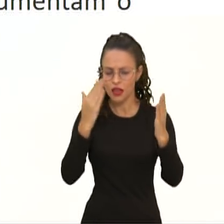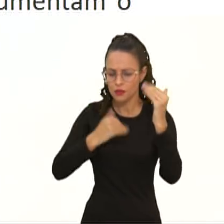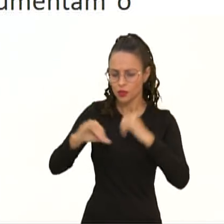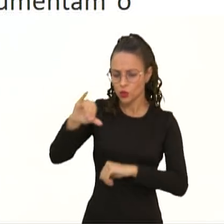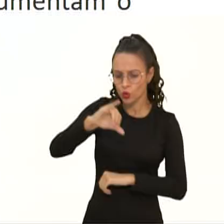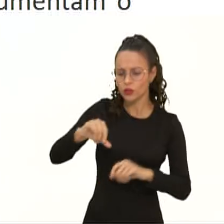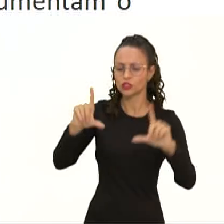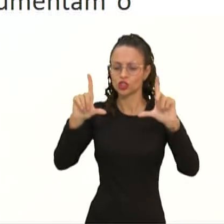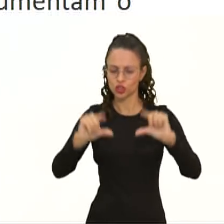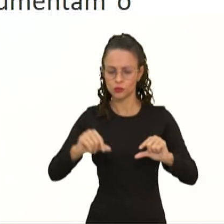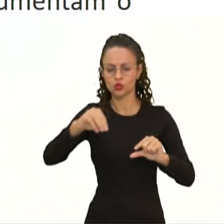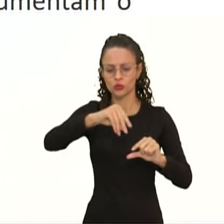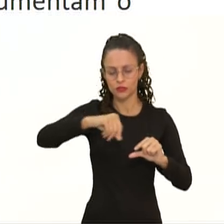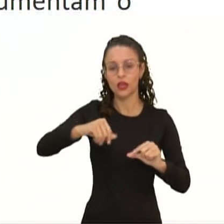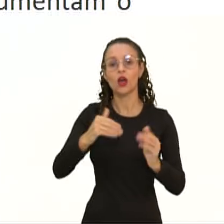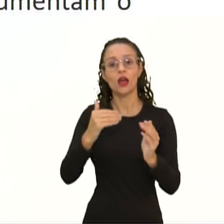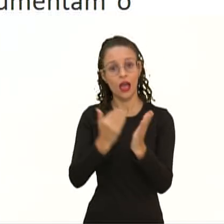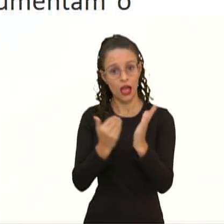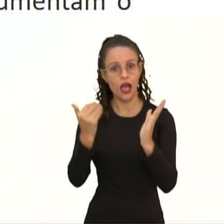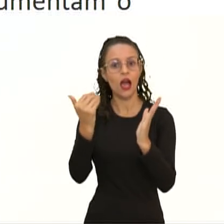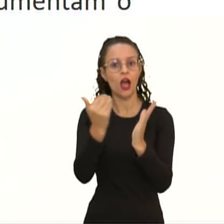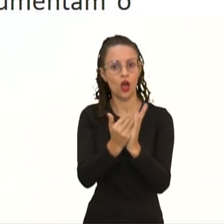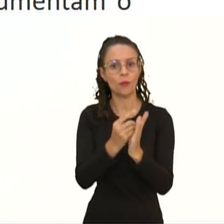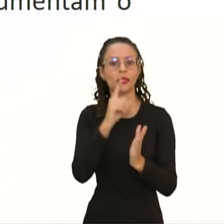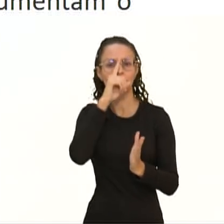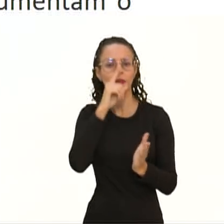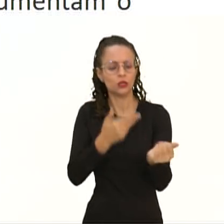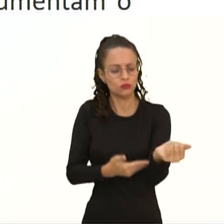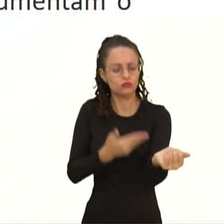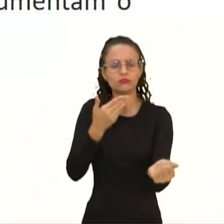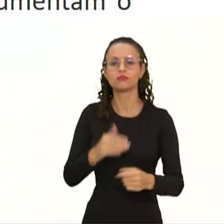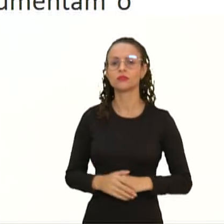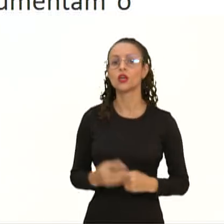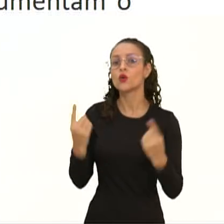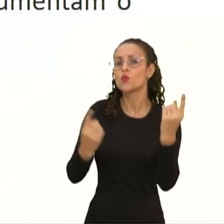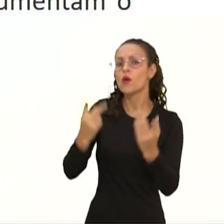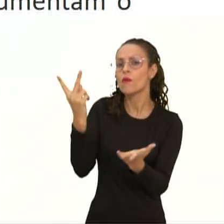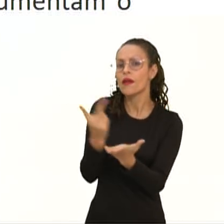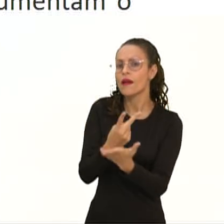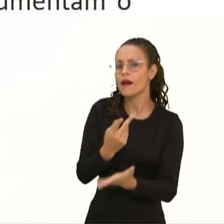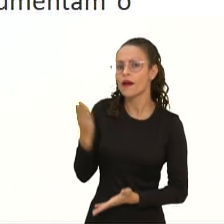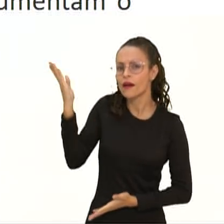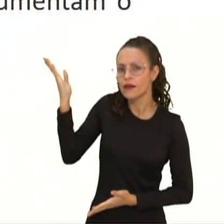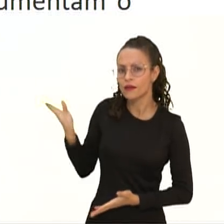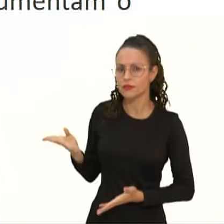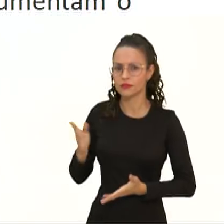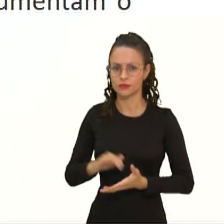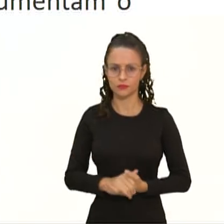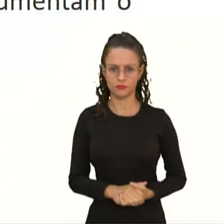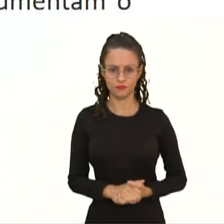sal aumentam o risco de desenvolver hipertensão? Qual delas está errada?